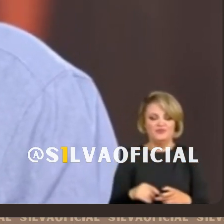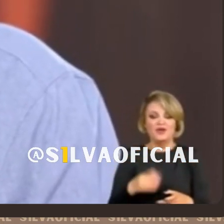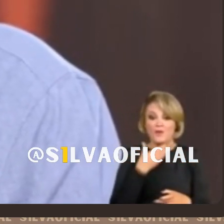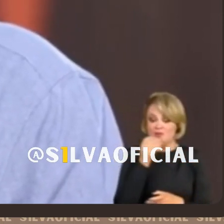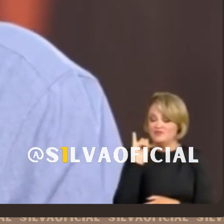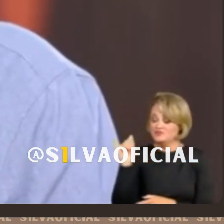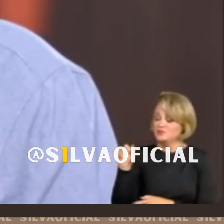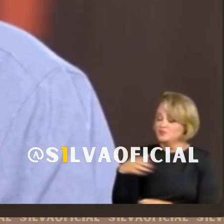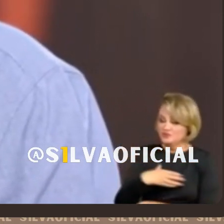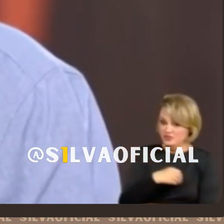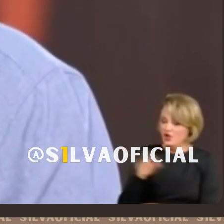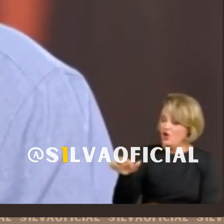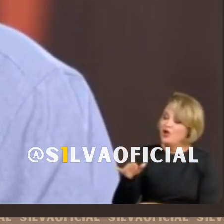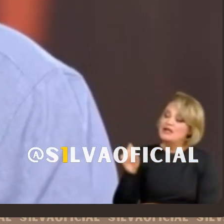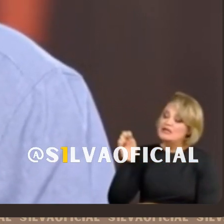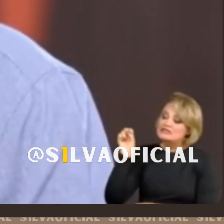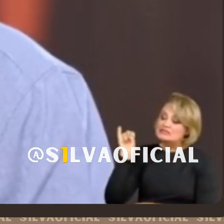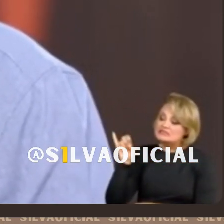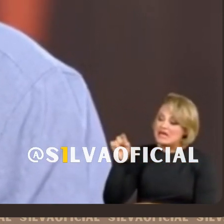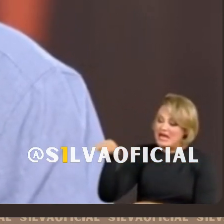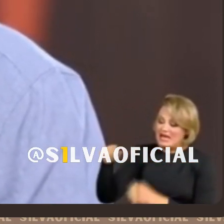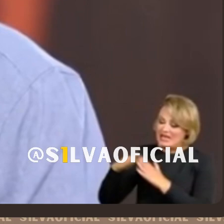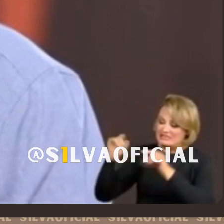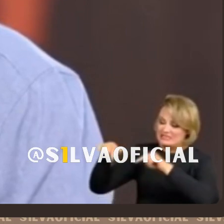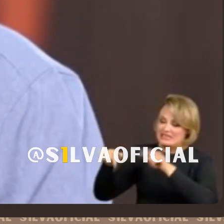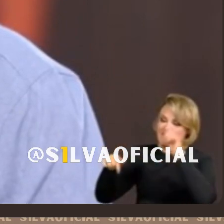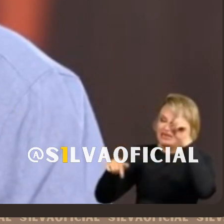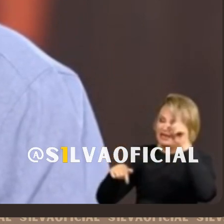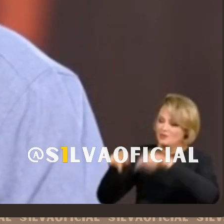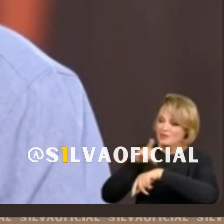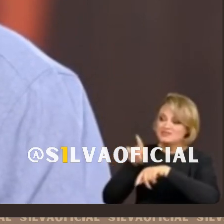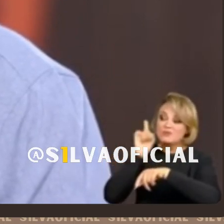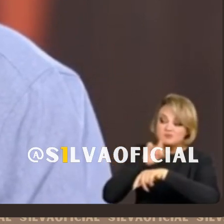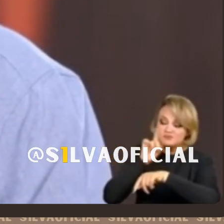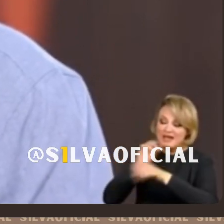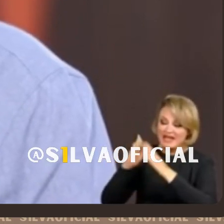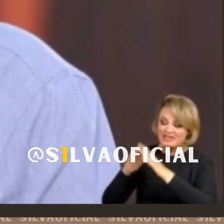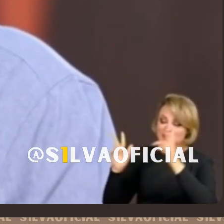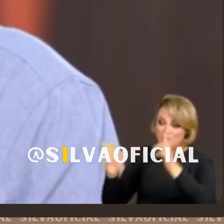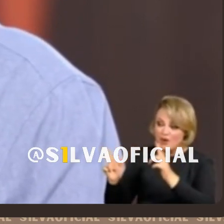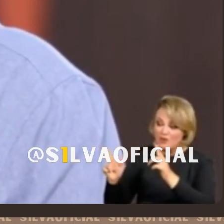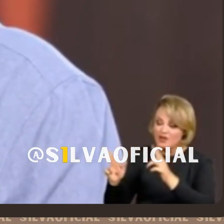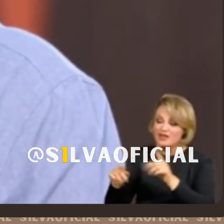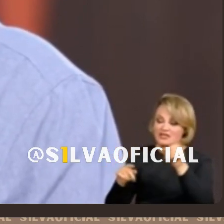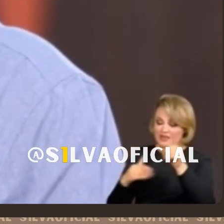eu morresse, você teria que pagar 40% de imposto.